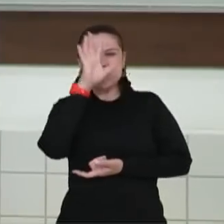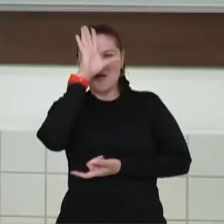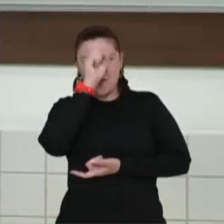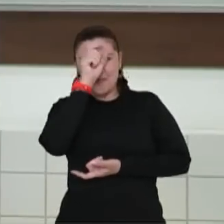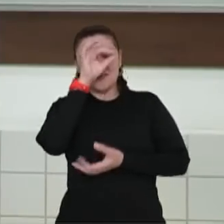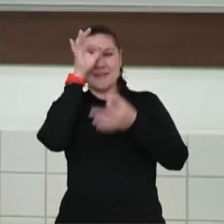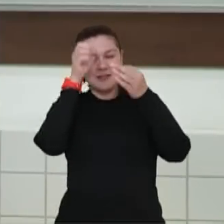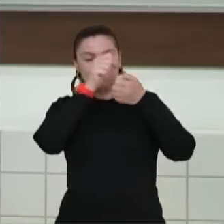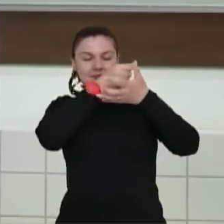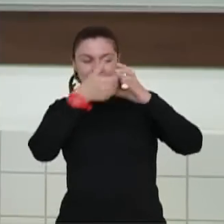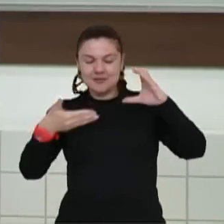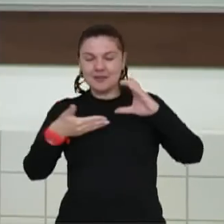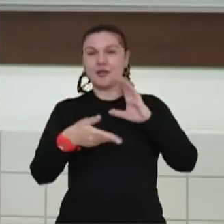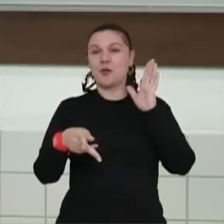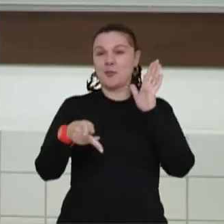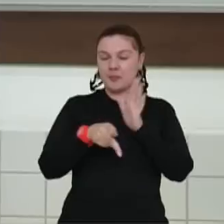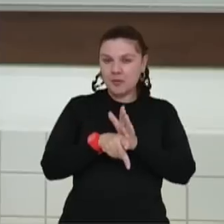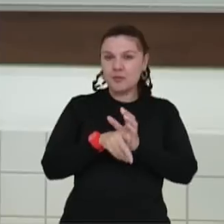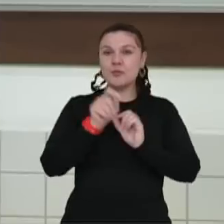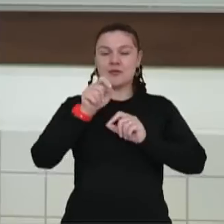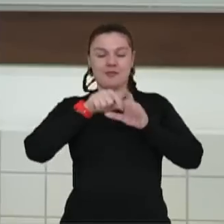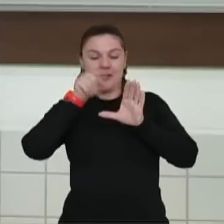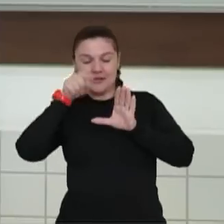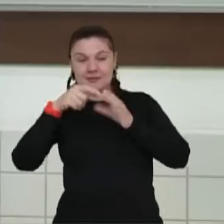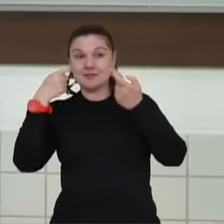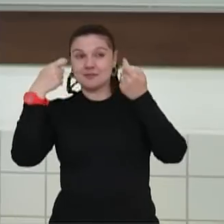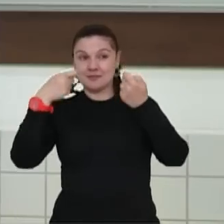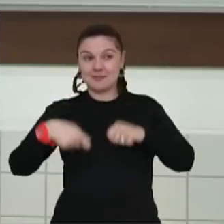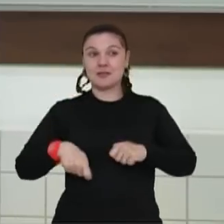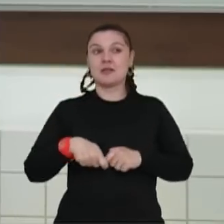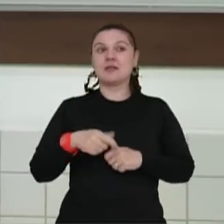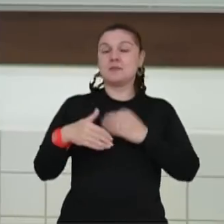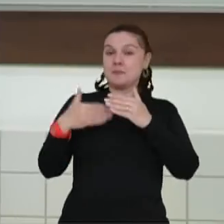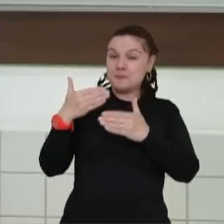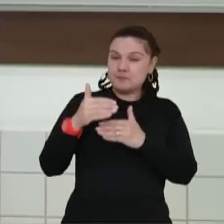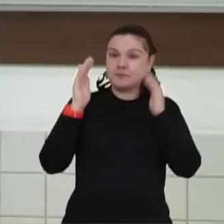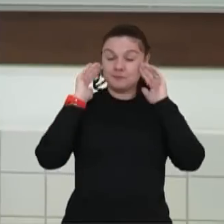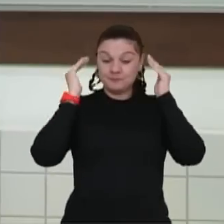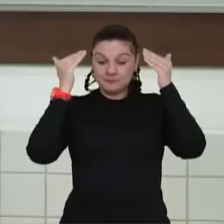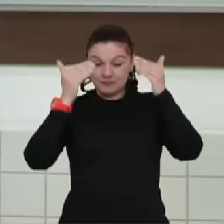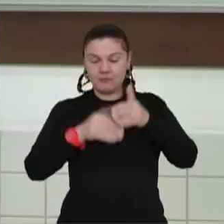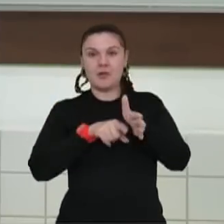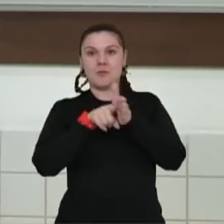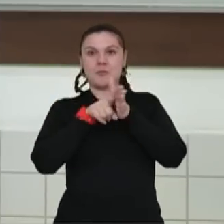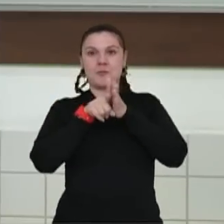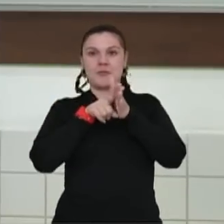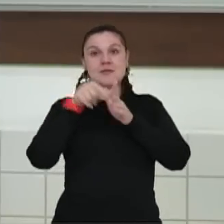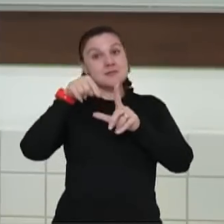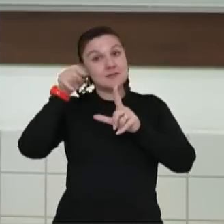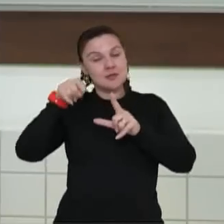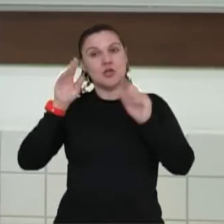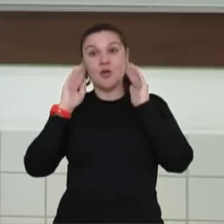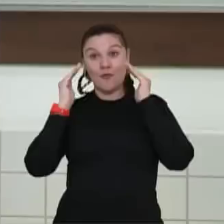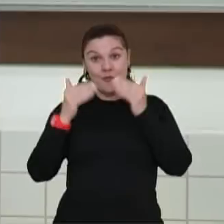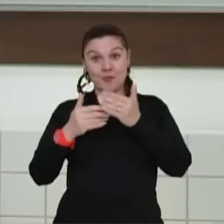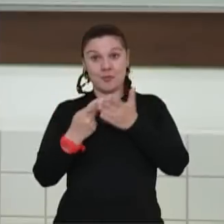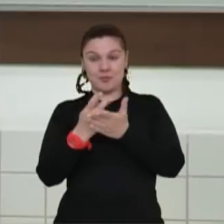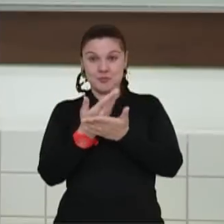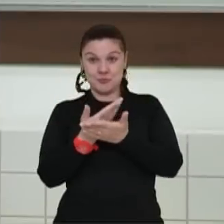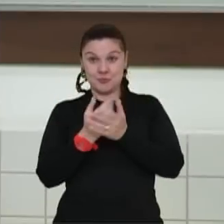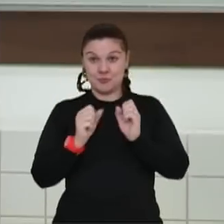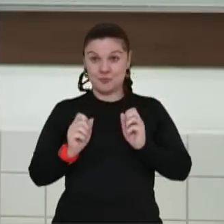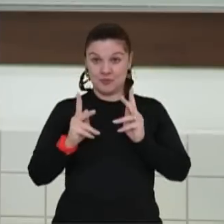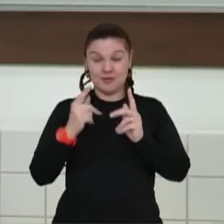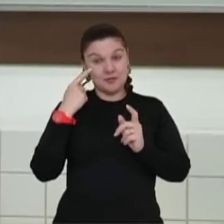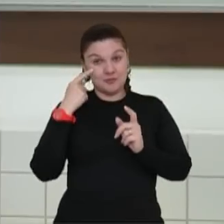certinho as características, os elementos de estatística necessários para a gente formalizar a pesquisa estatística, que é o nosso objeto de estudo, tá